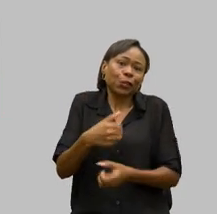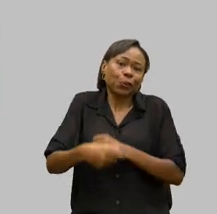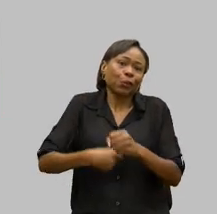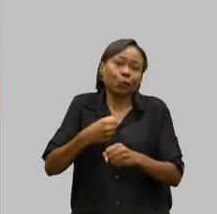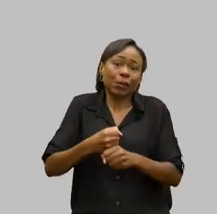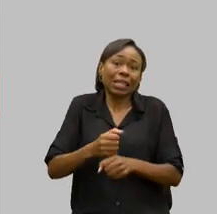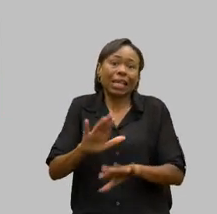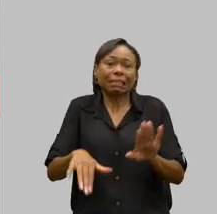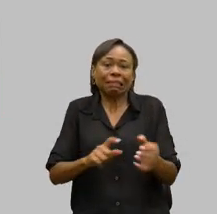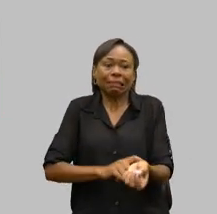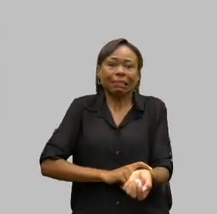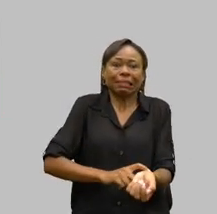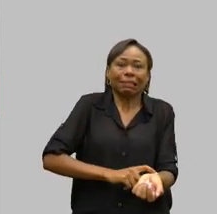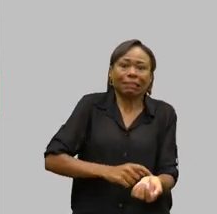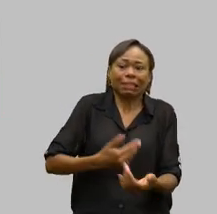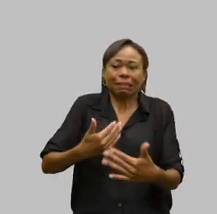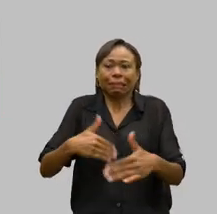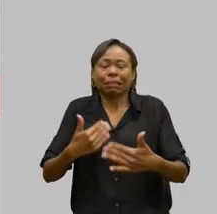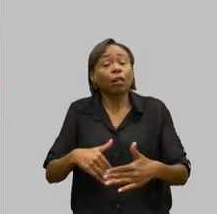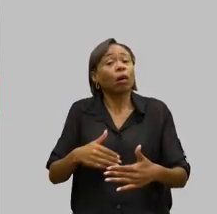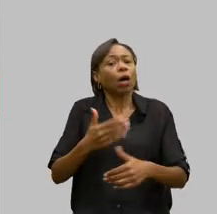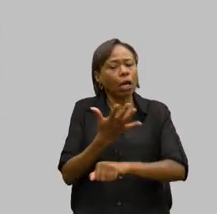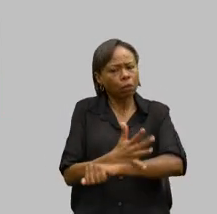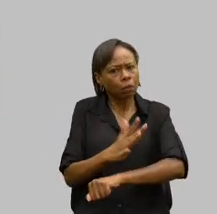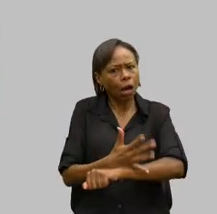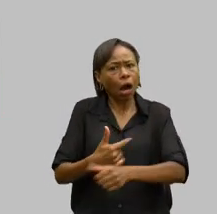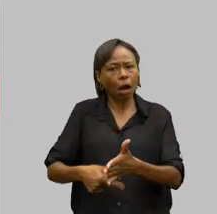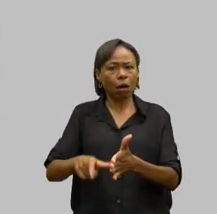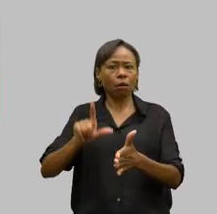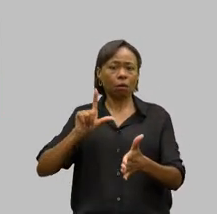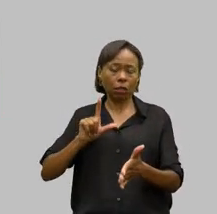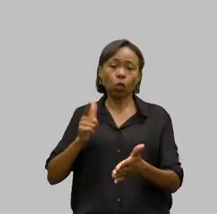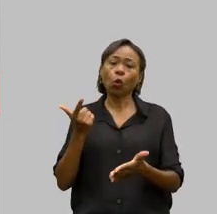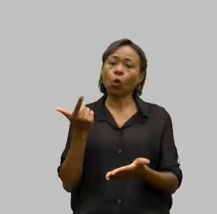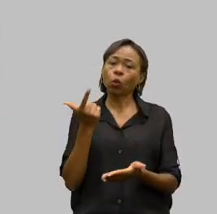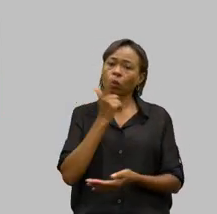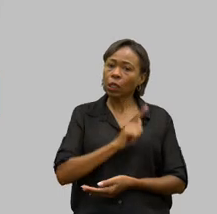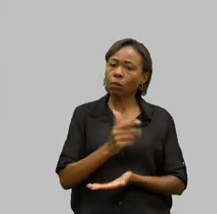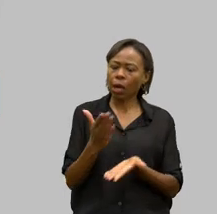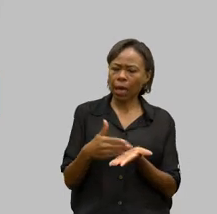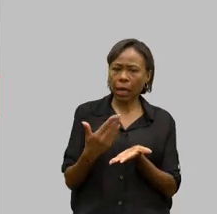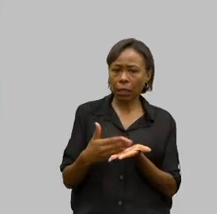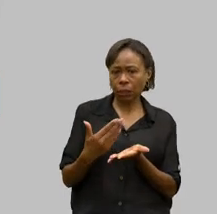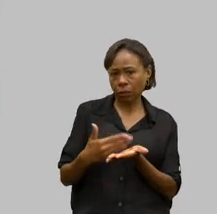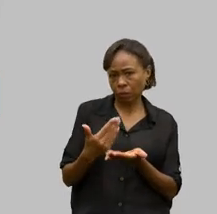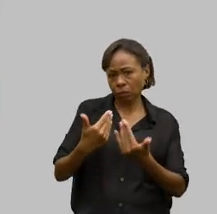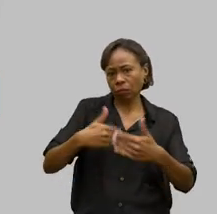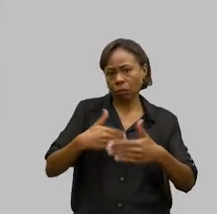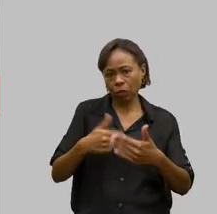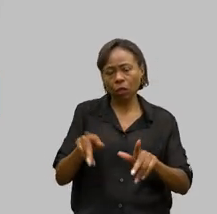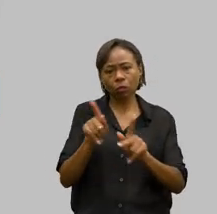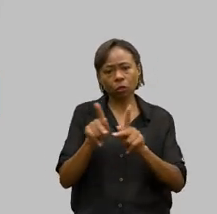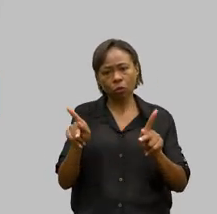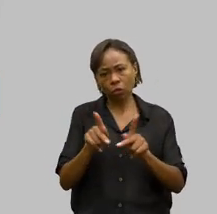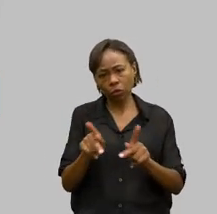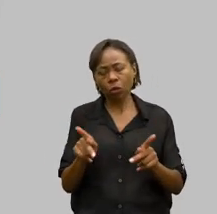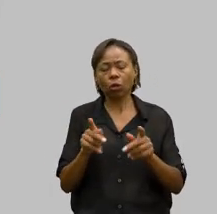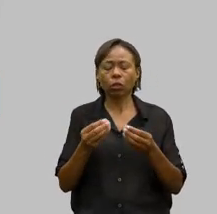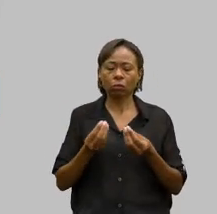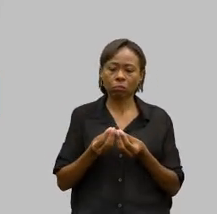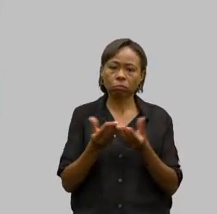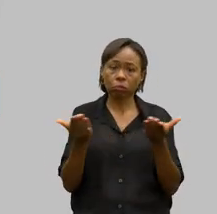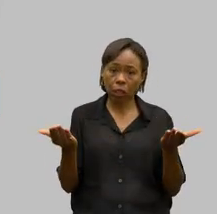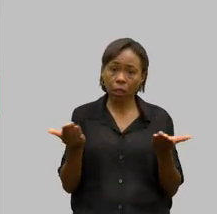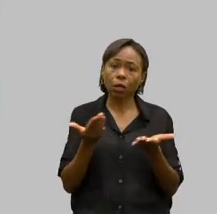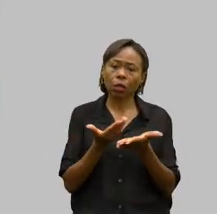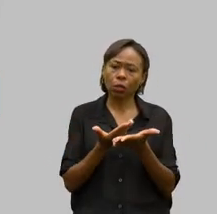nervosos. Então, nós conseguimos fazer, entregamos cadernos de prova, os nossos professores aplicaram, os nossos estudantes fizeram, e o